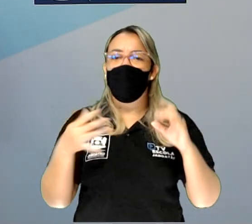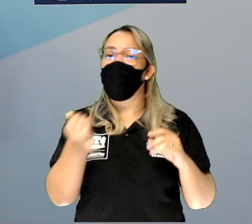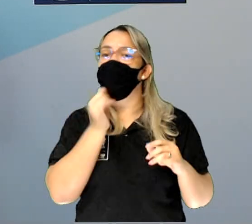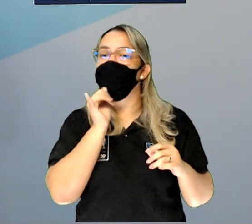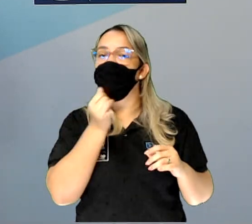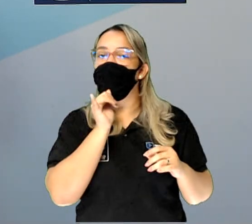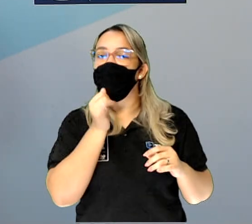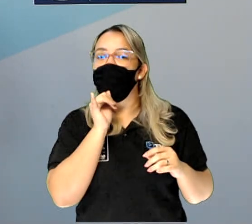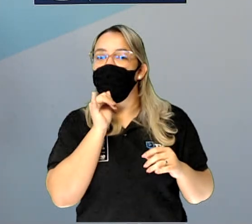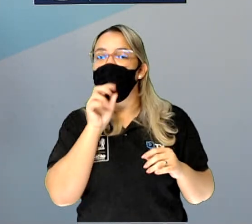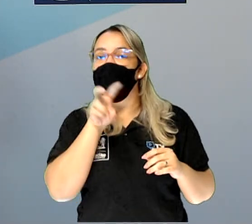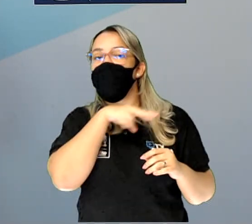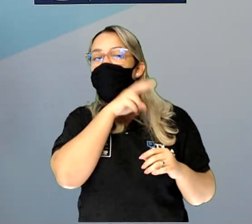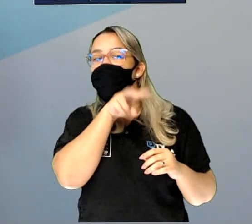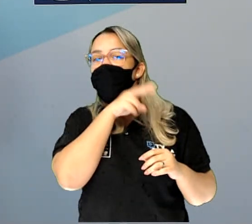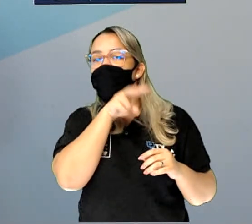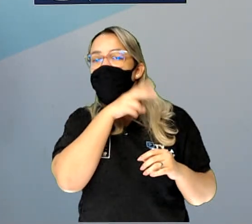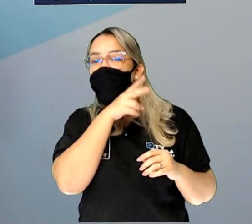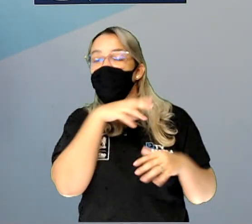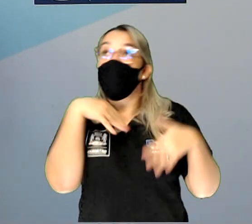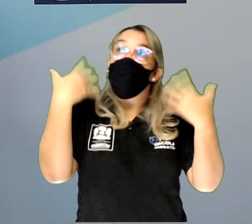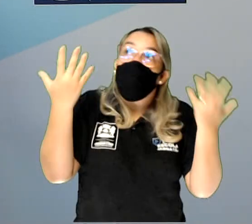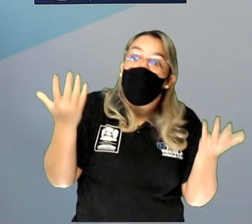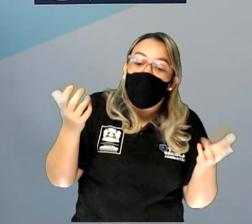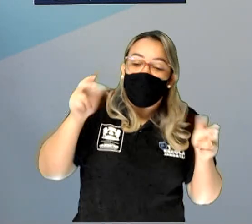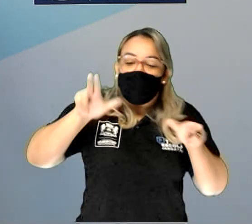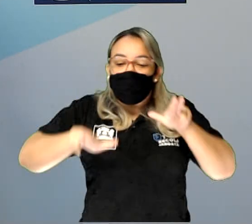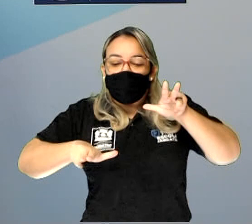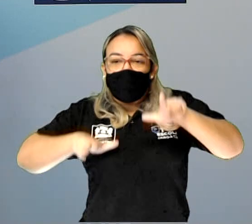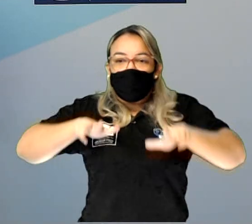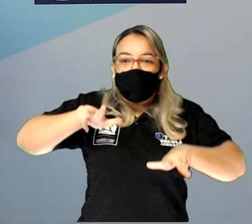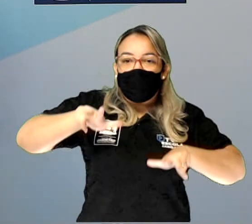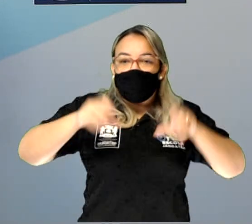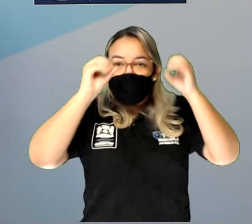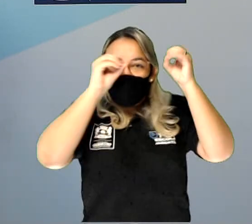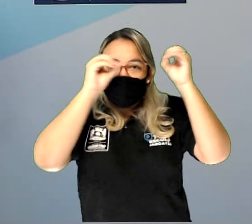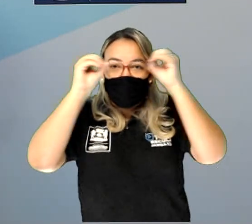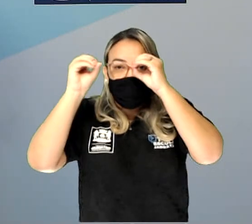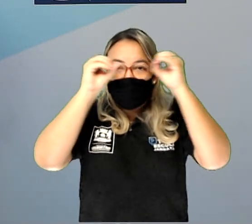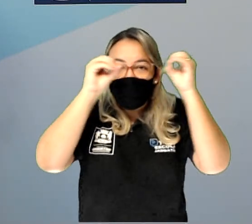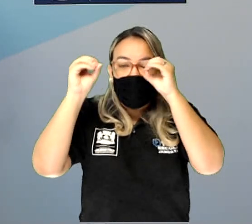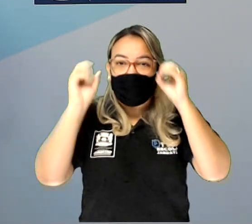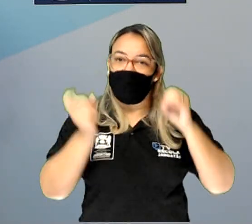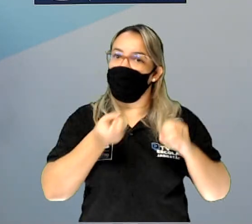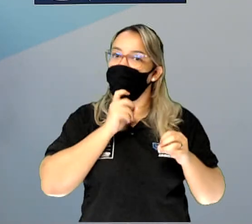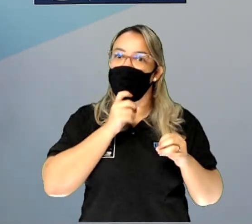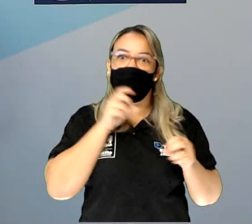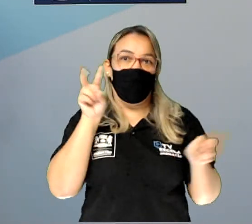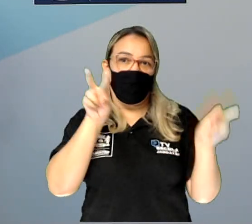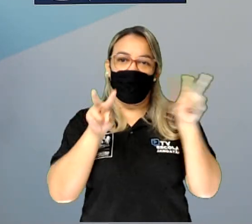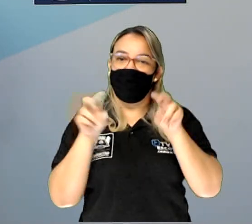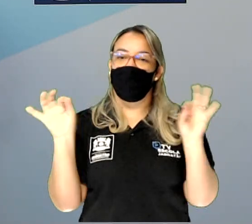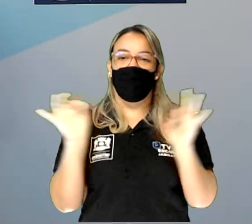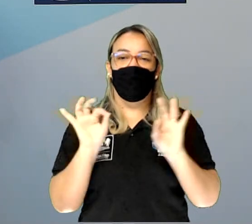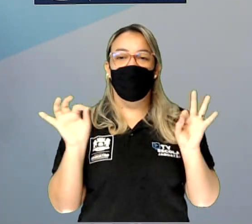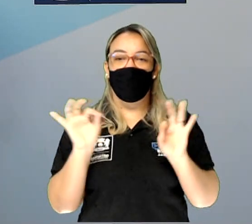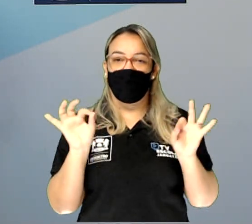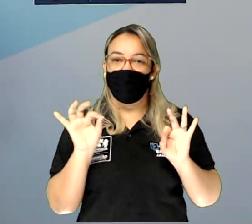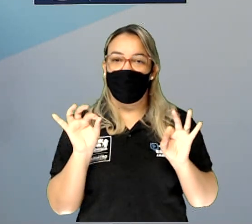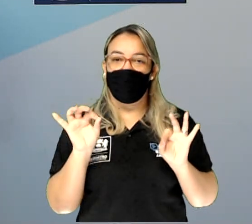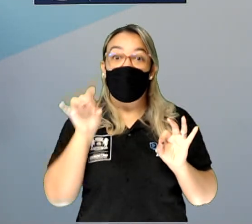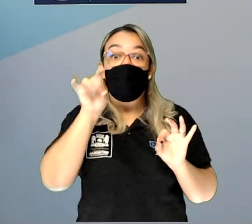exemplo, uma cobra, um camaleão, você não vai ver numa região muito fria. Você vai encontrar esse tipo de